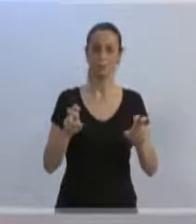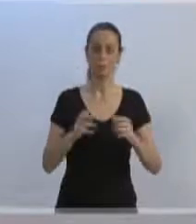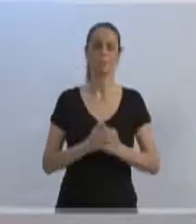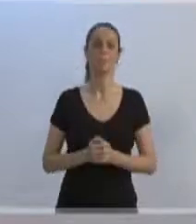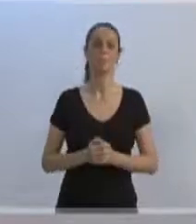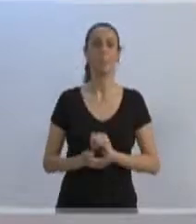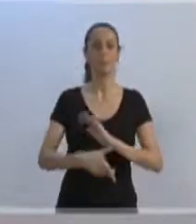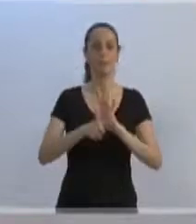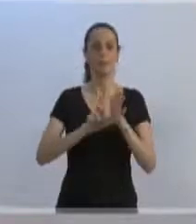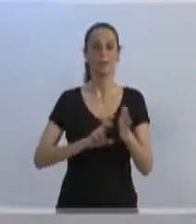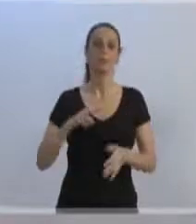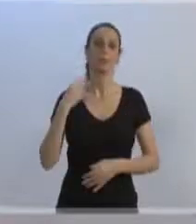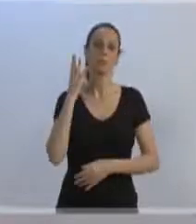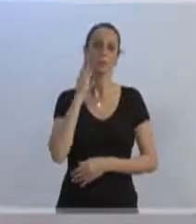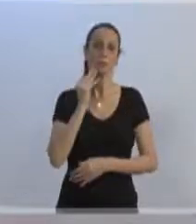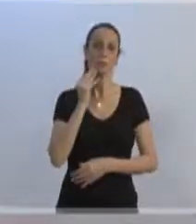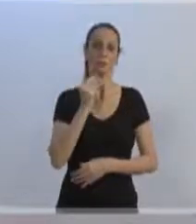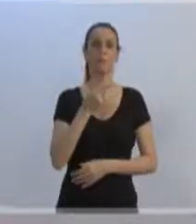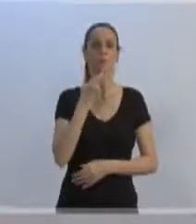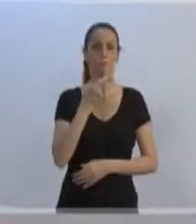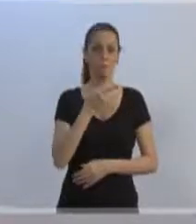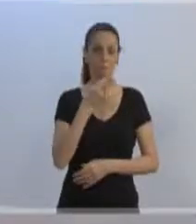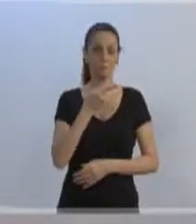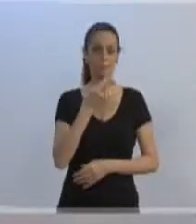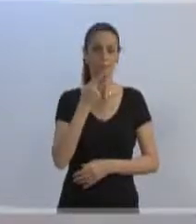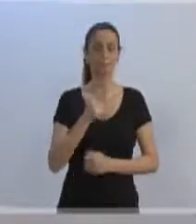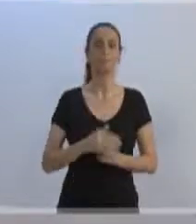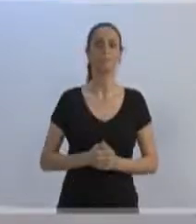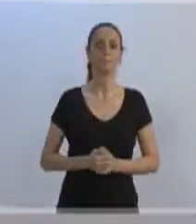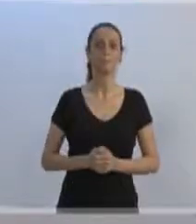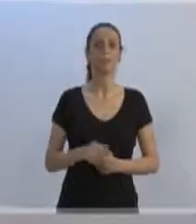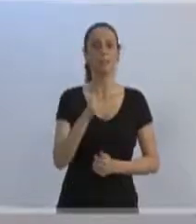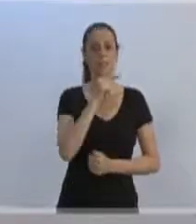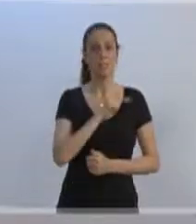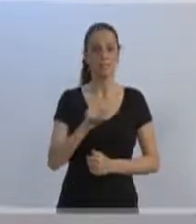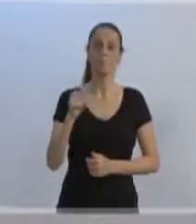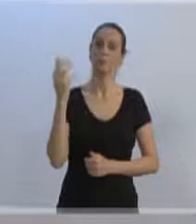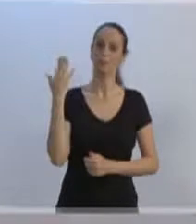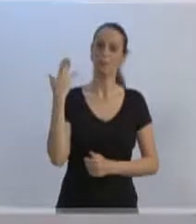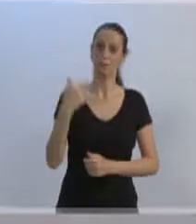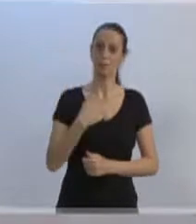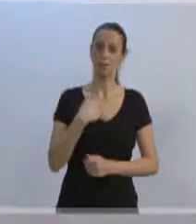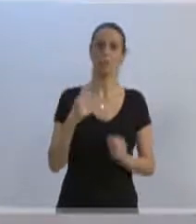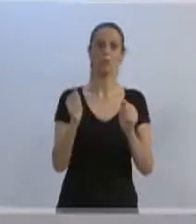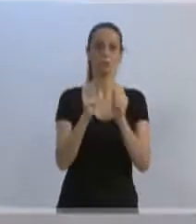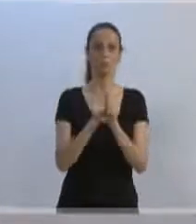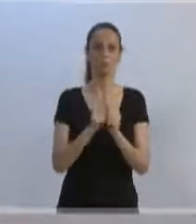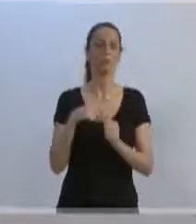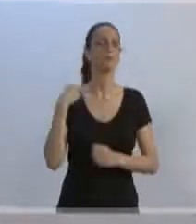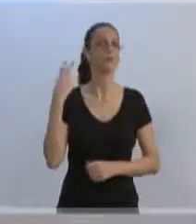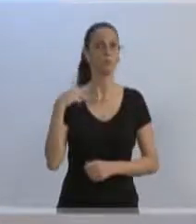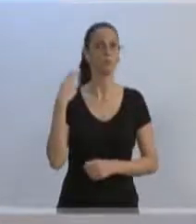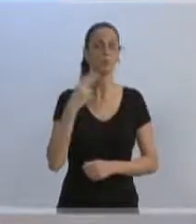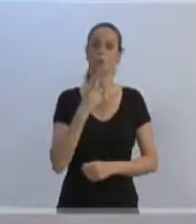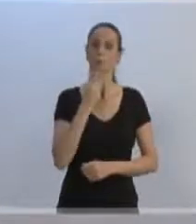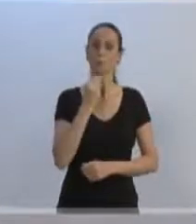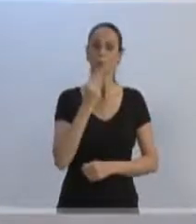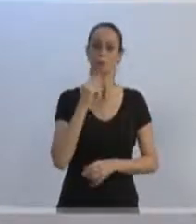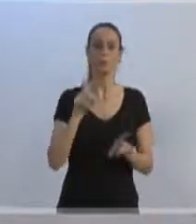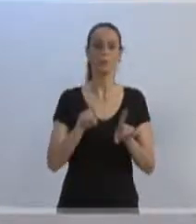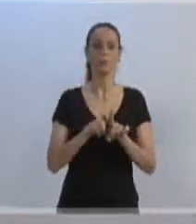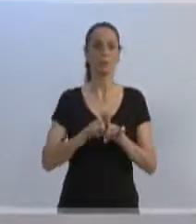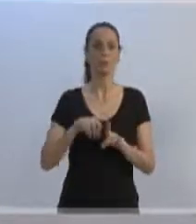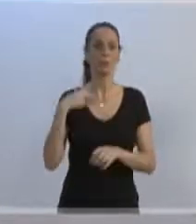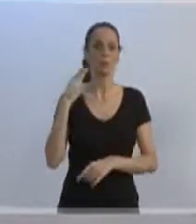vereador gilson levantou a e que a semana passada meu juntamente com o vereador bruno eo próprio vereador